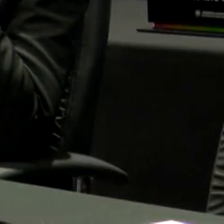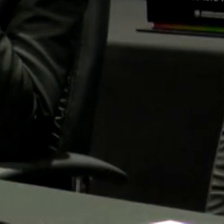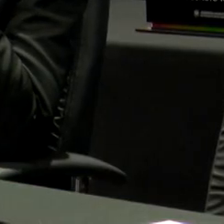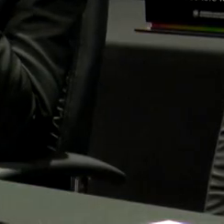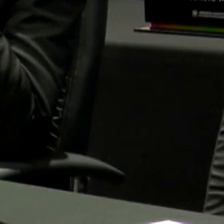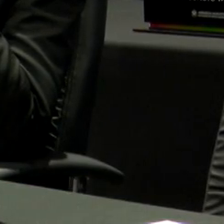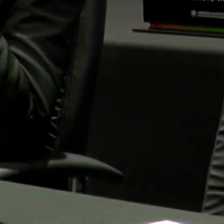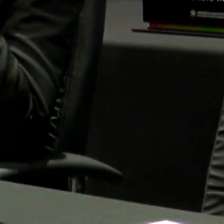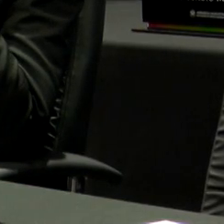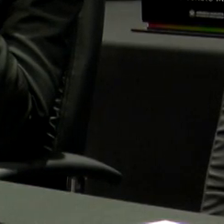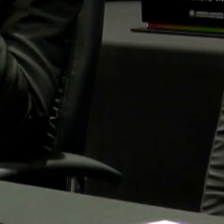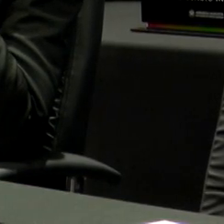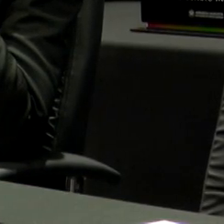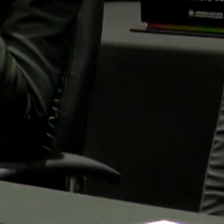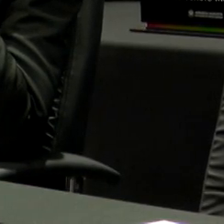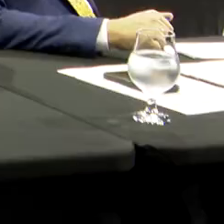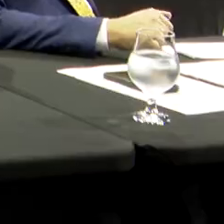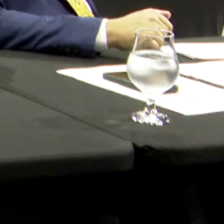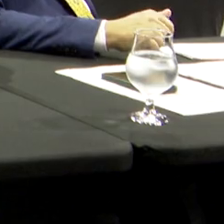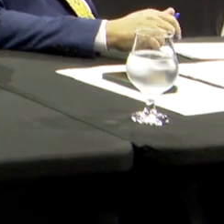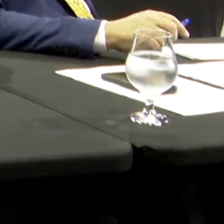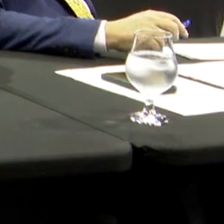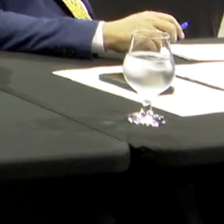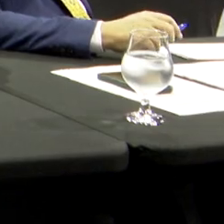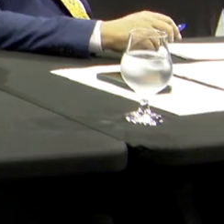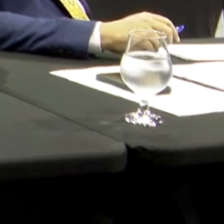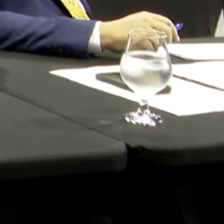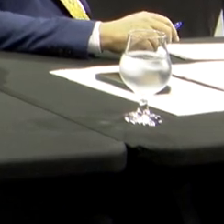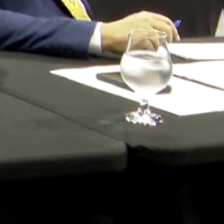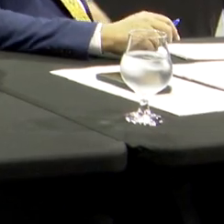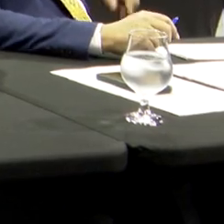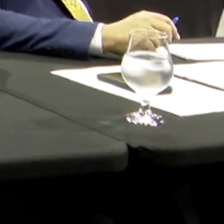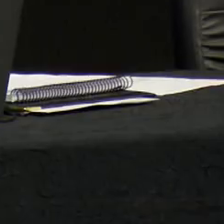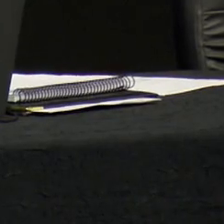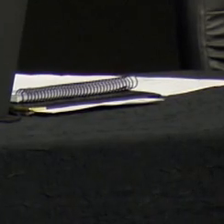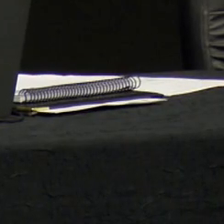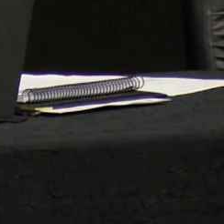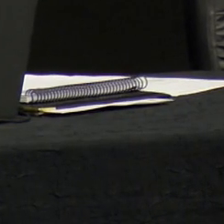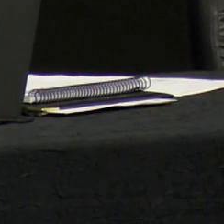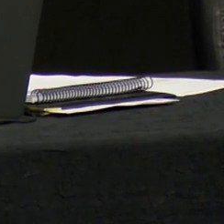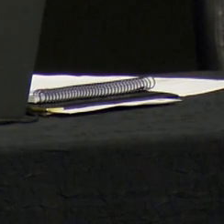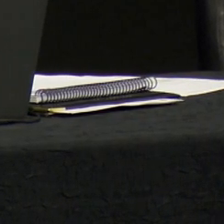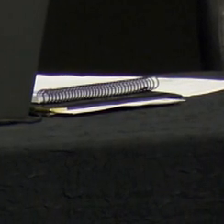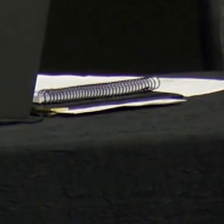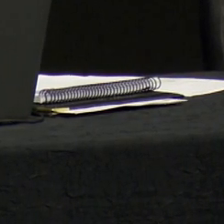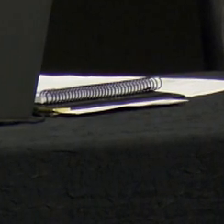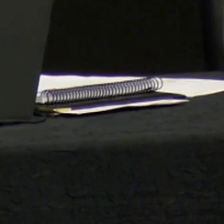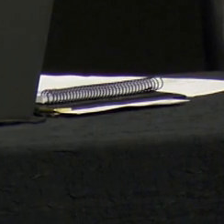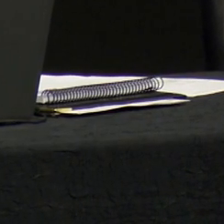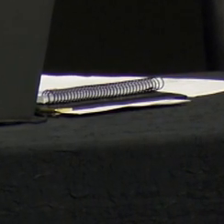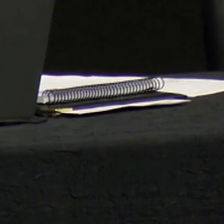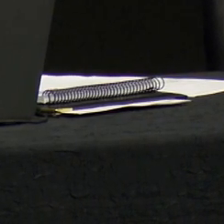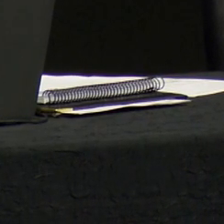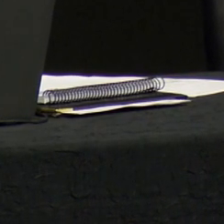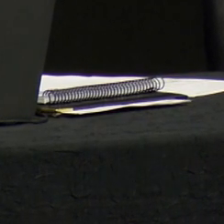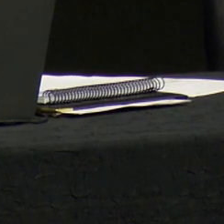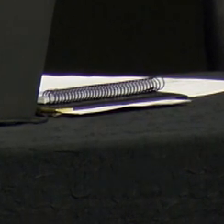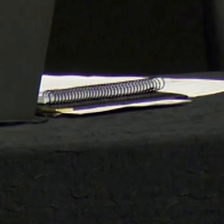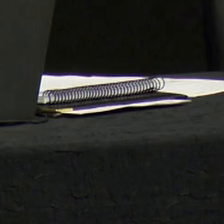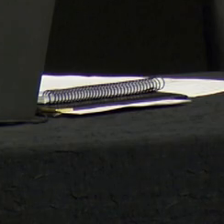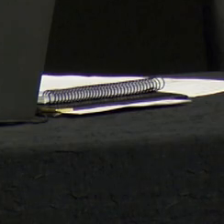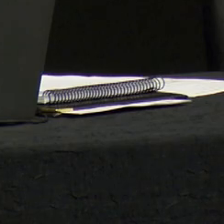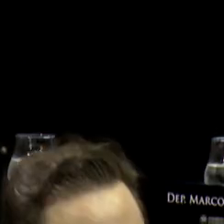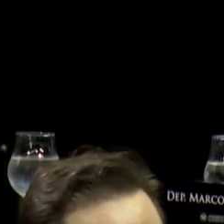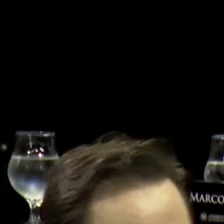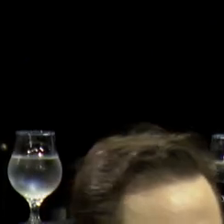ao longo do ano vai levar as atividades do Poder Legislativo Estadual sempre para uma região diferente de Santa Catarina.